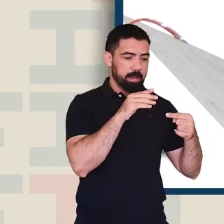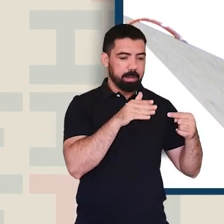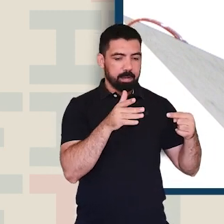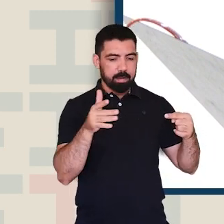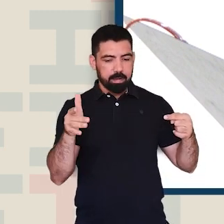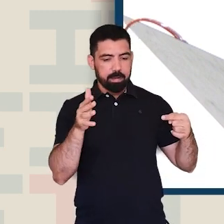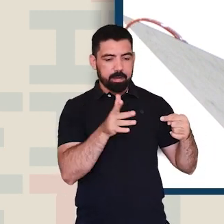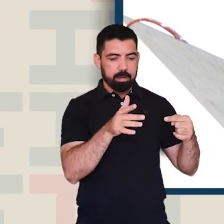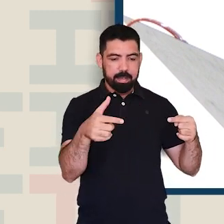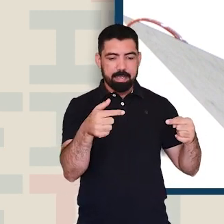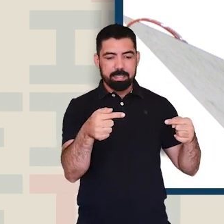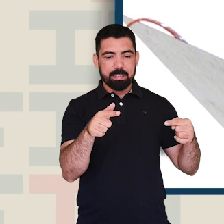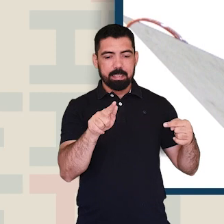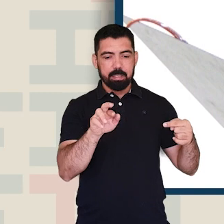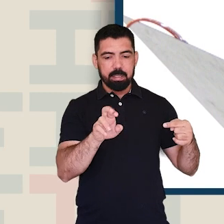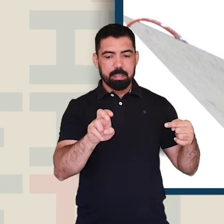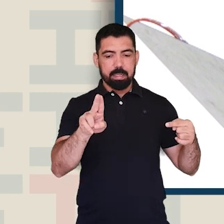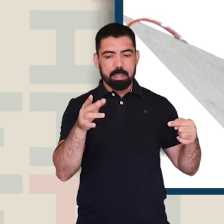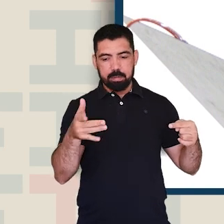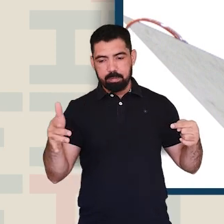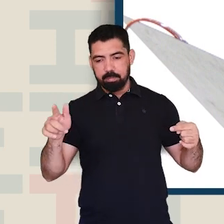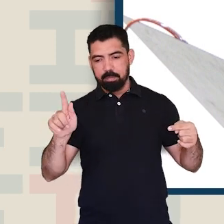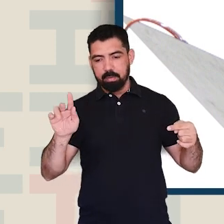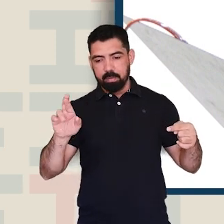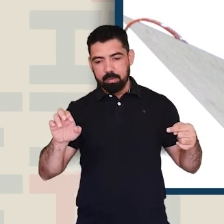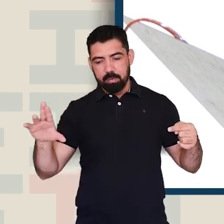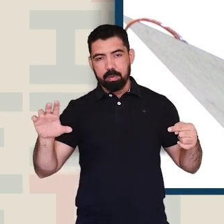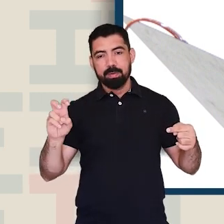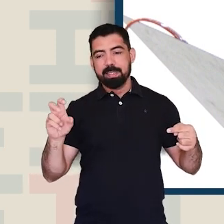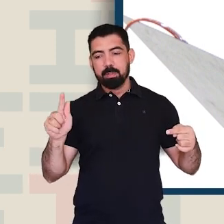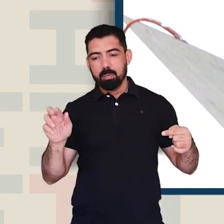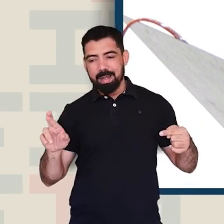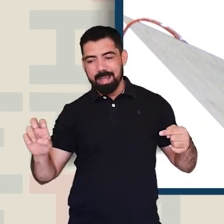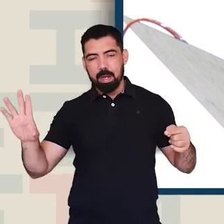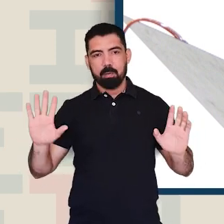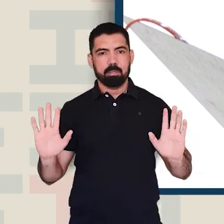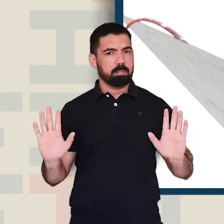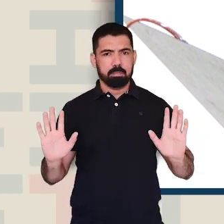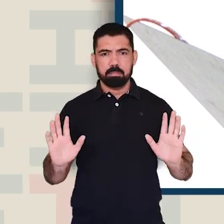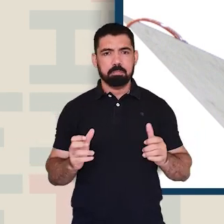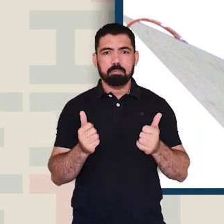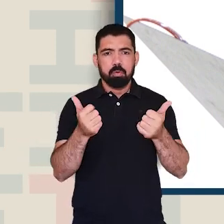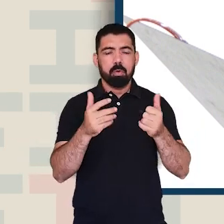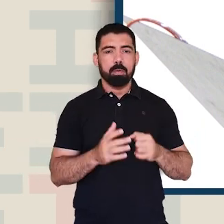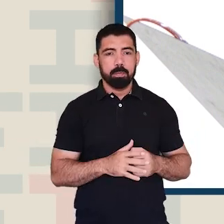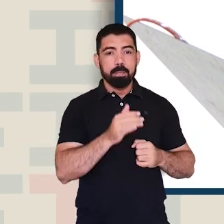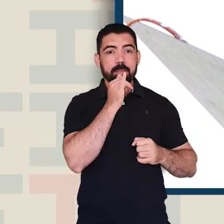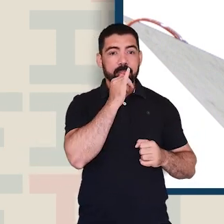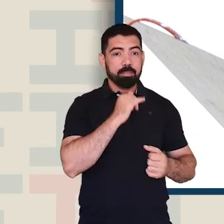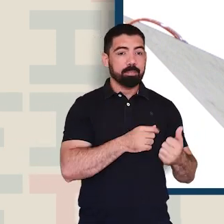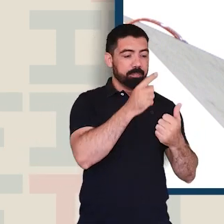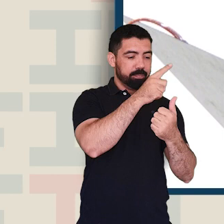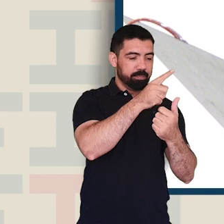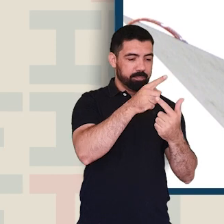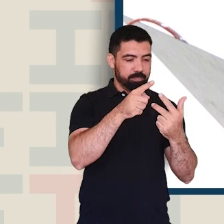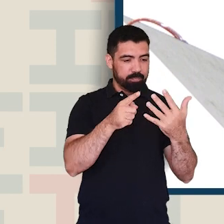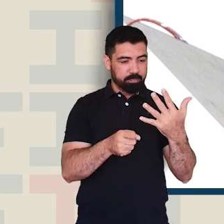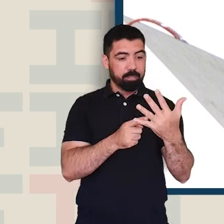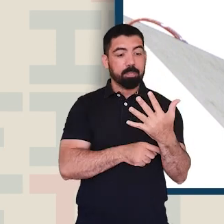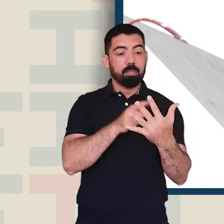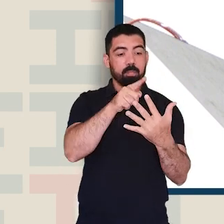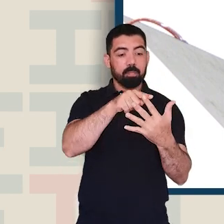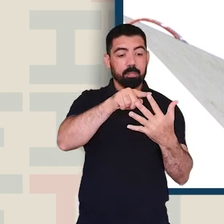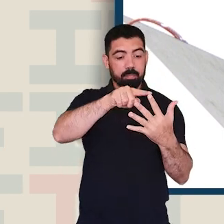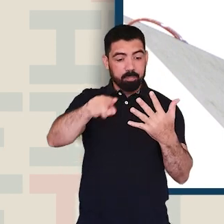começar a escala maior do 7º grau, vou começar ela do 5º grau, vai ser o mixolídio e tal. Se eu